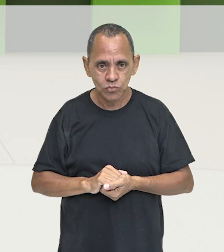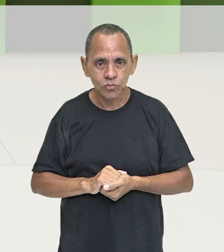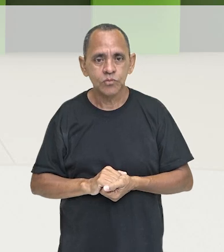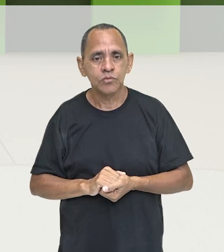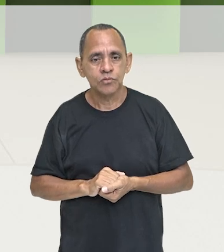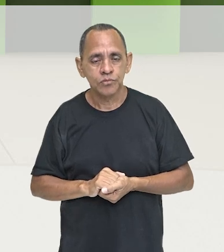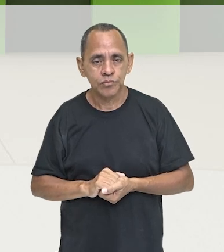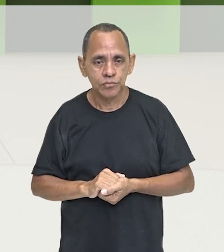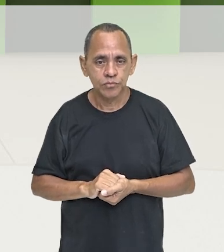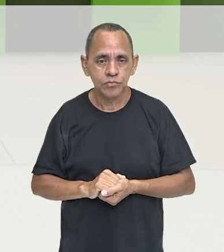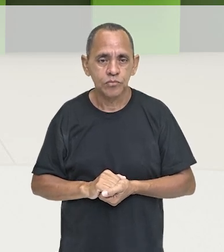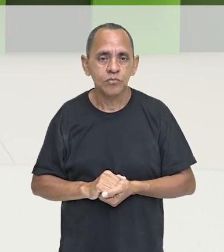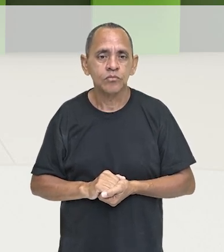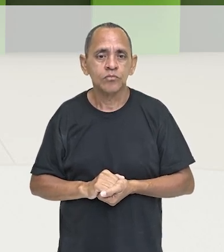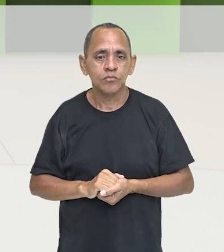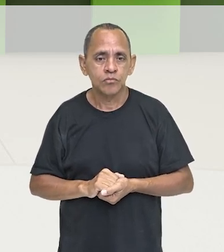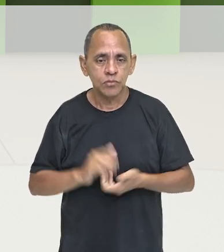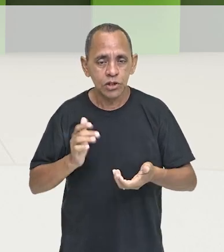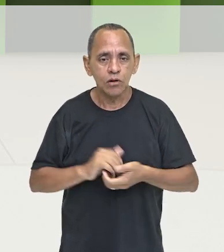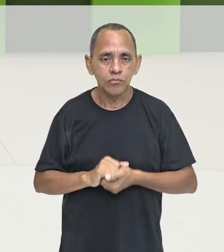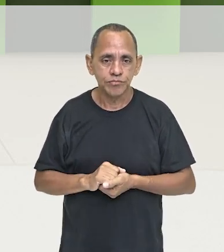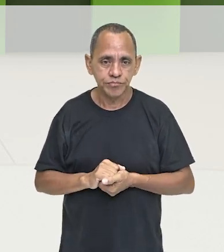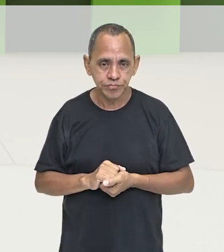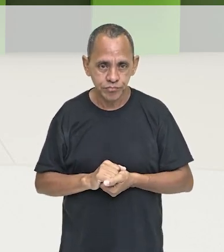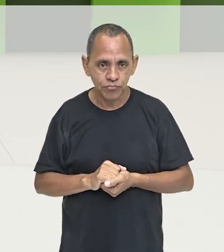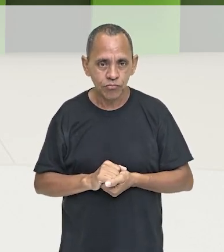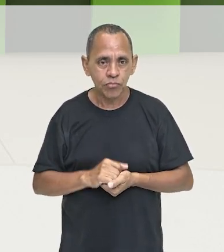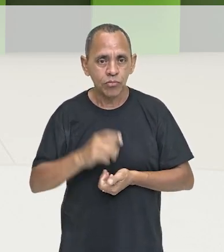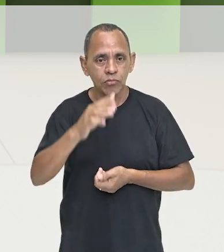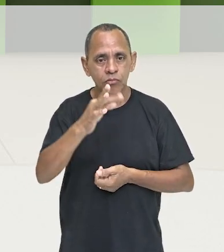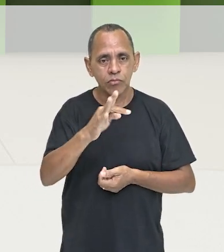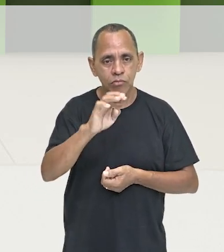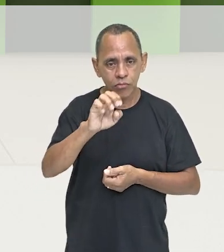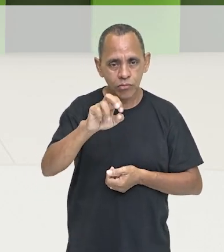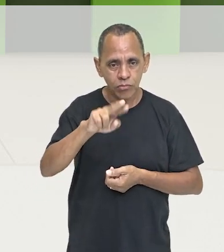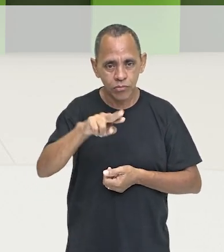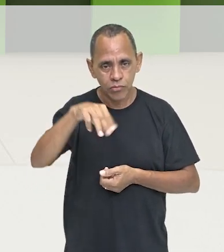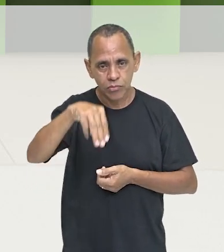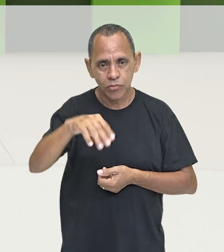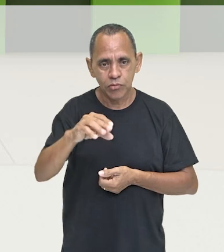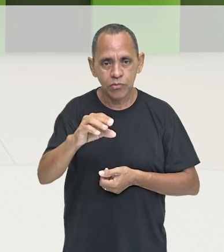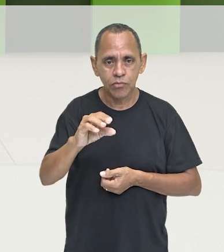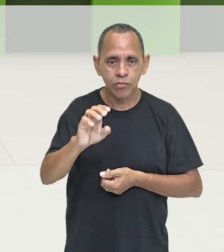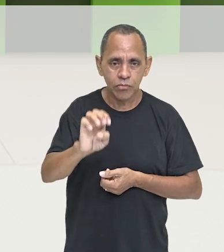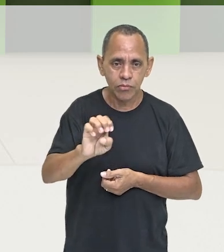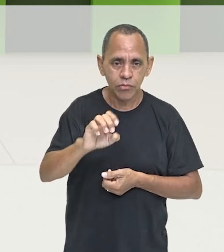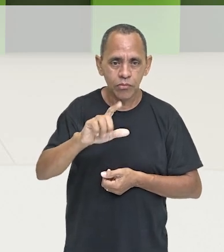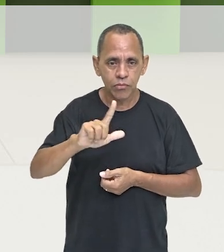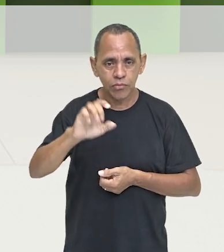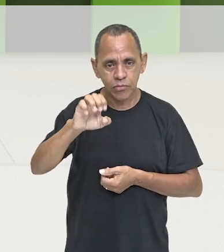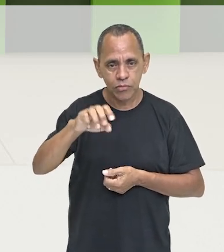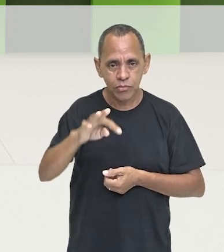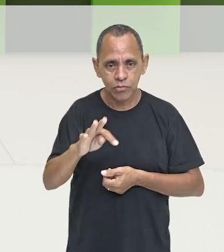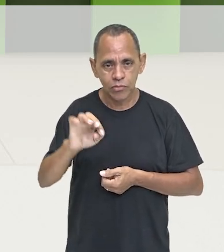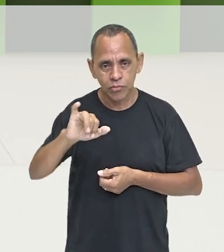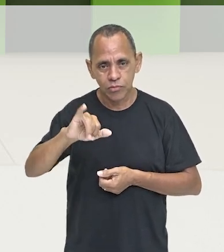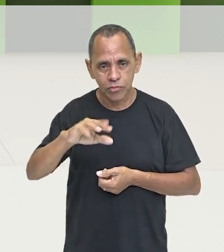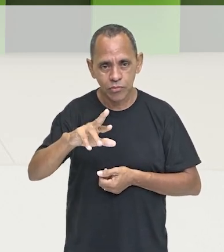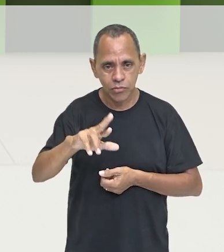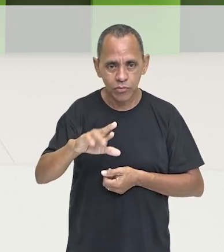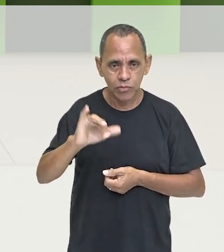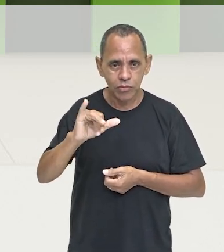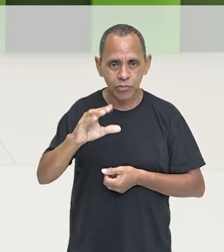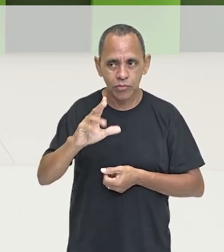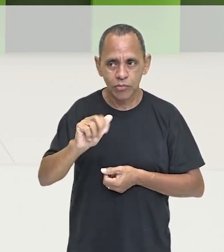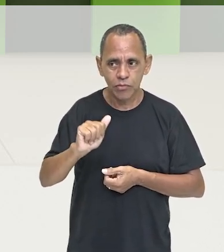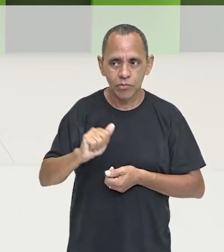termoelétricas é mais cara do que da hidrelétrica. E aí o consumidor acaba pagando mais por essa energia. Mas veja só, depois que a